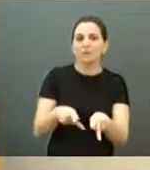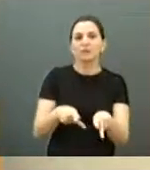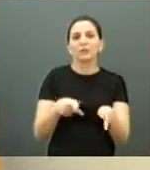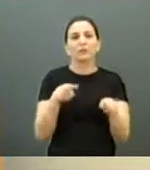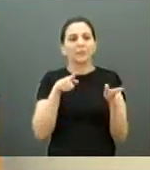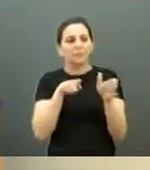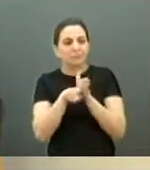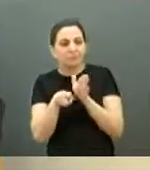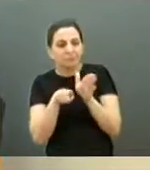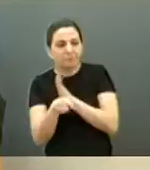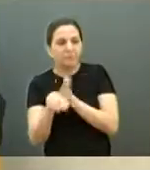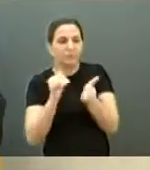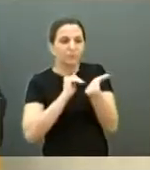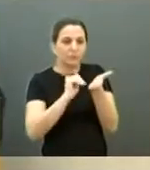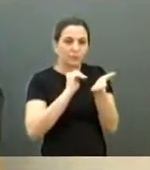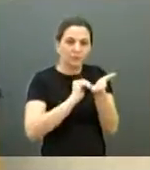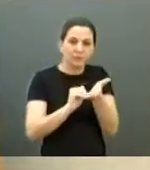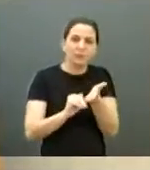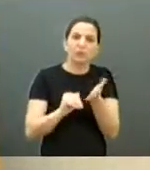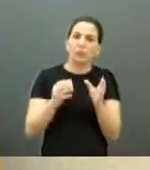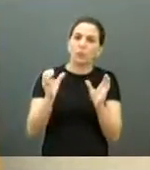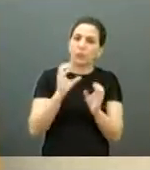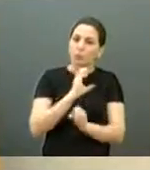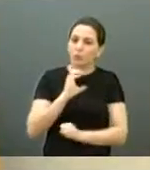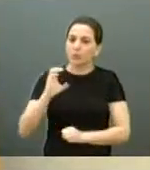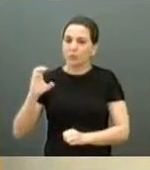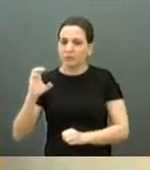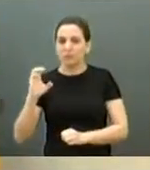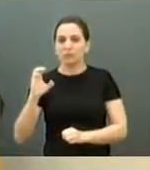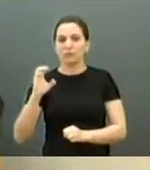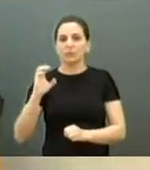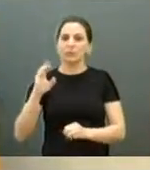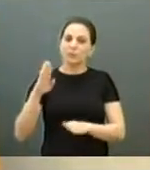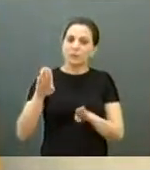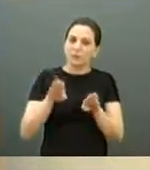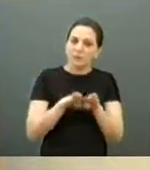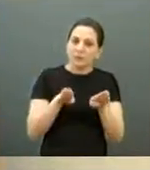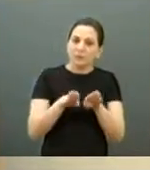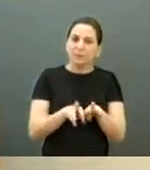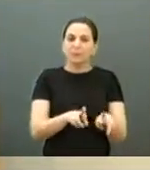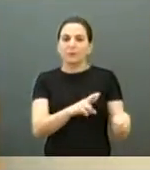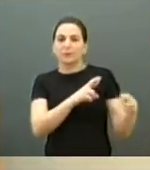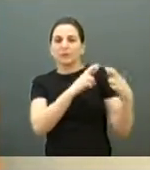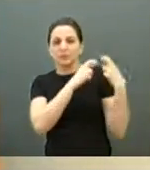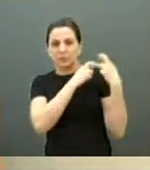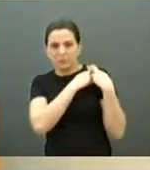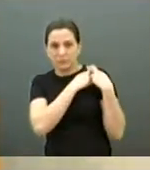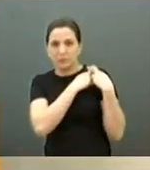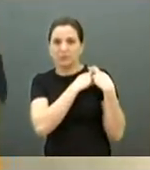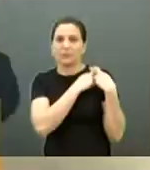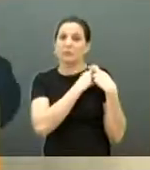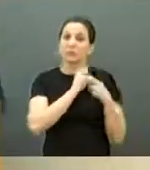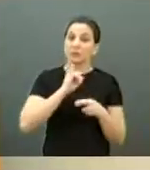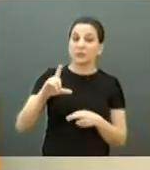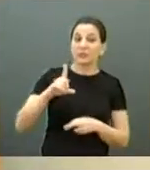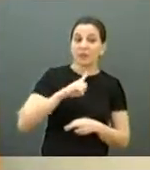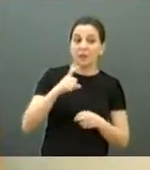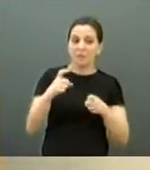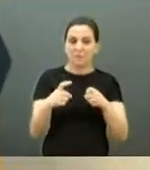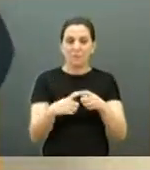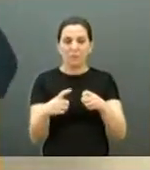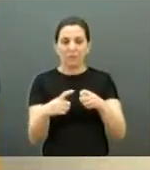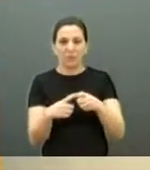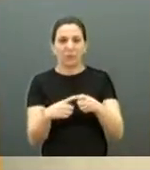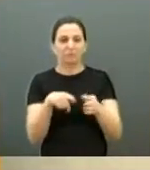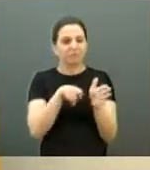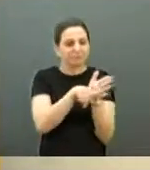perguntas para o secretário para o coordenador até mesmo os responsáveis se tiver algum médico aqui como